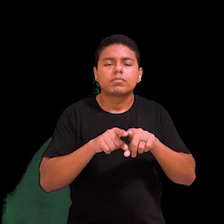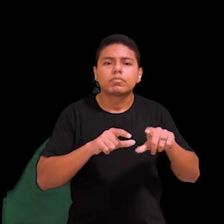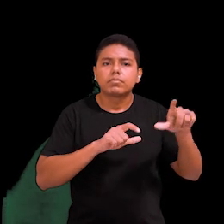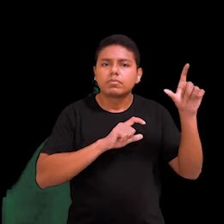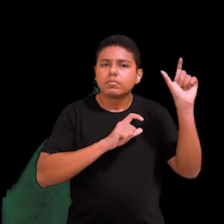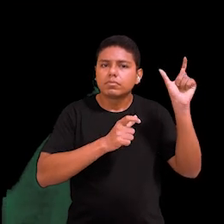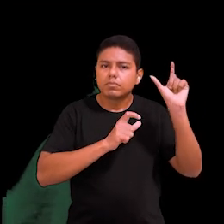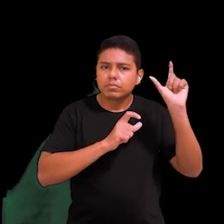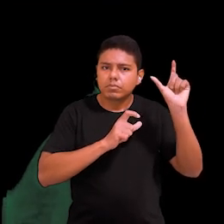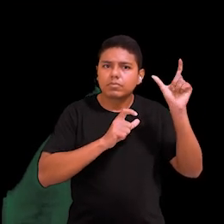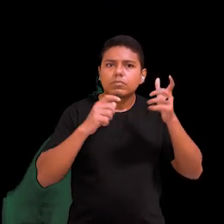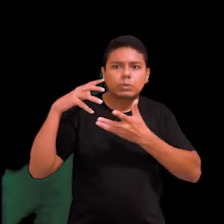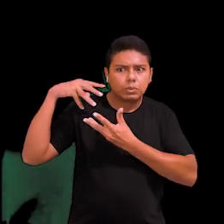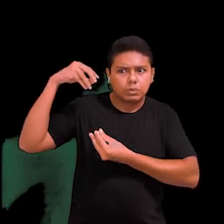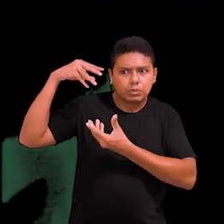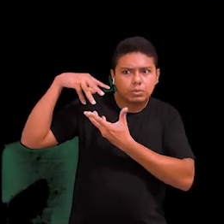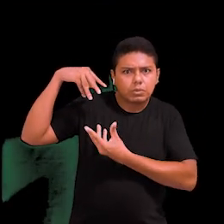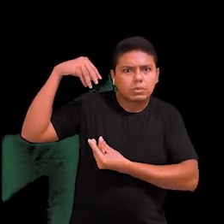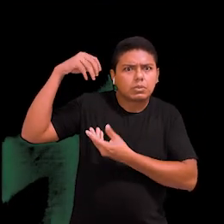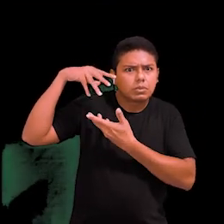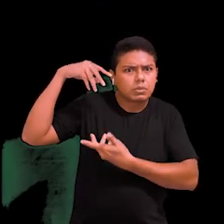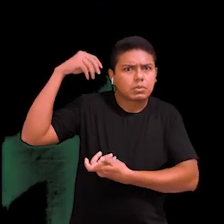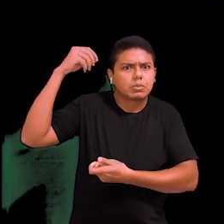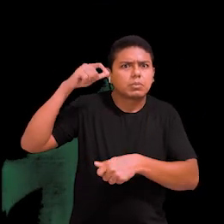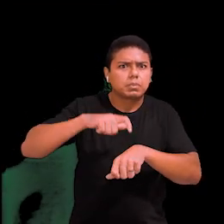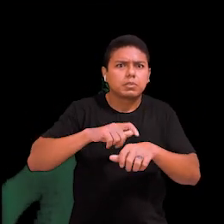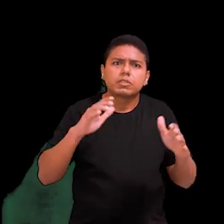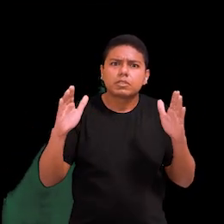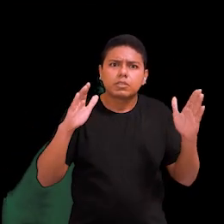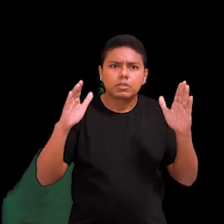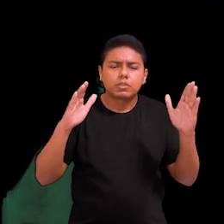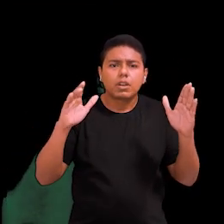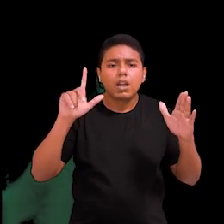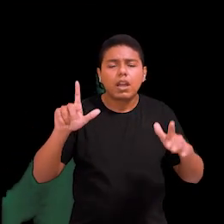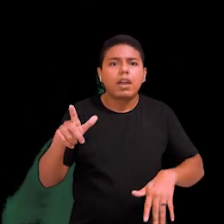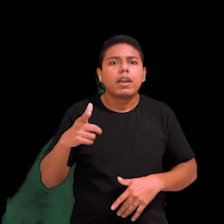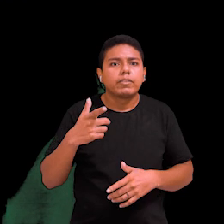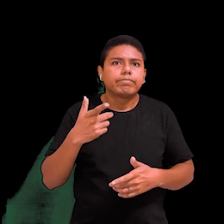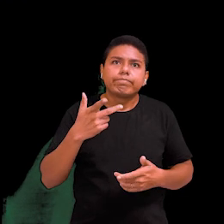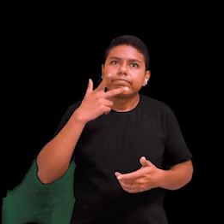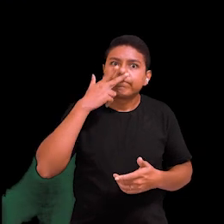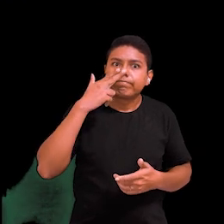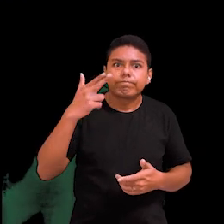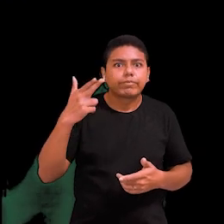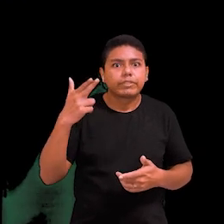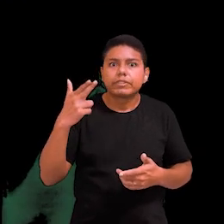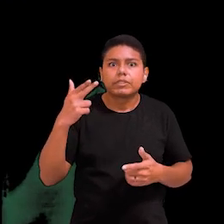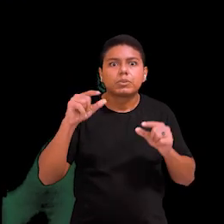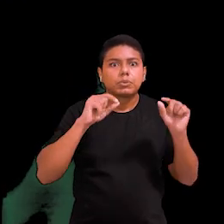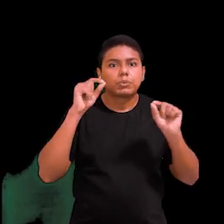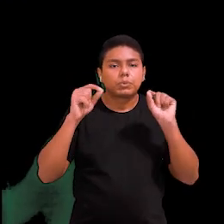prognóstico. E o transtorno psicótico puerperal ou psicose puerperal é um distúrbio de